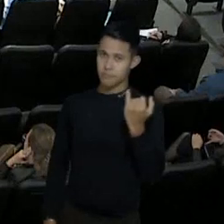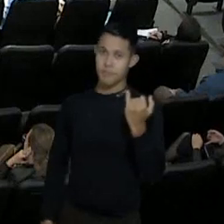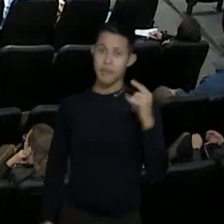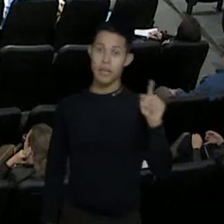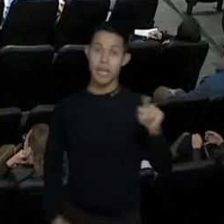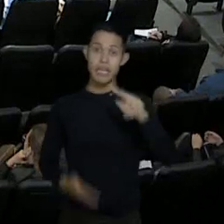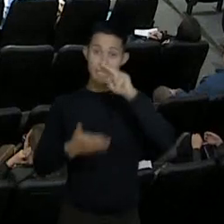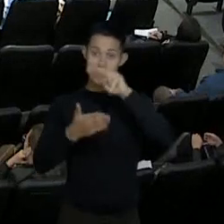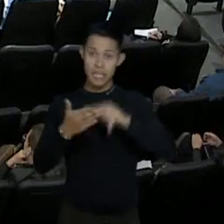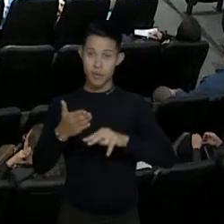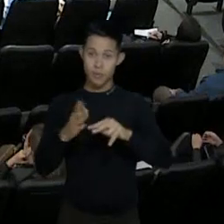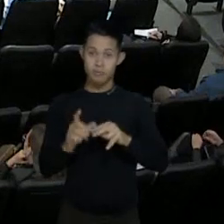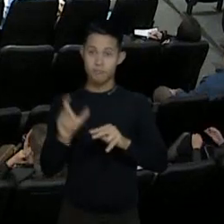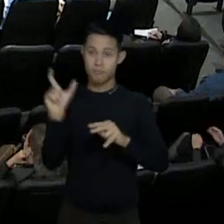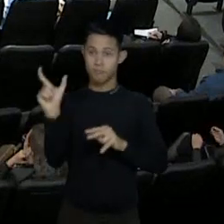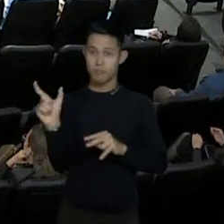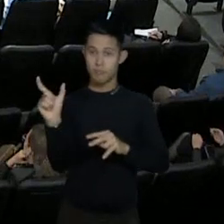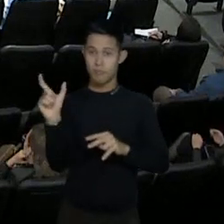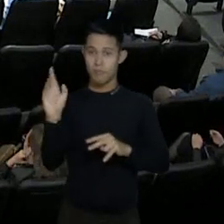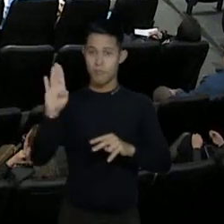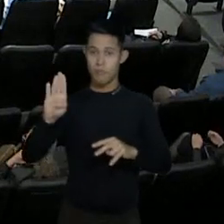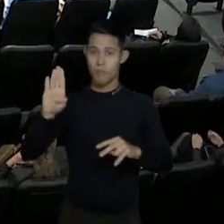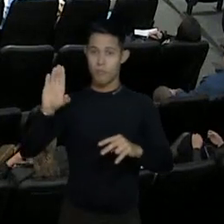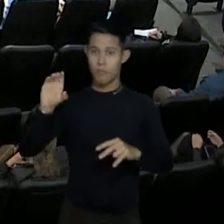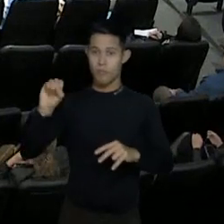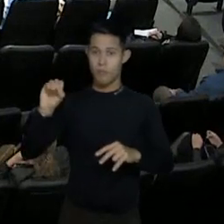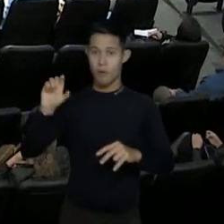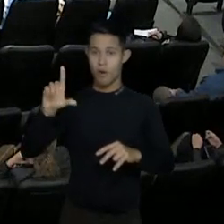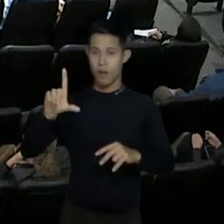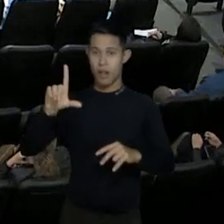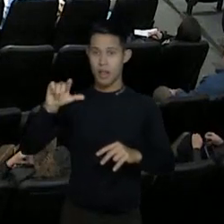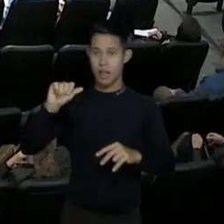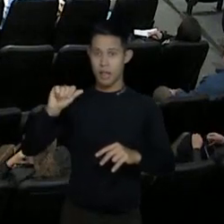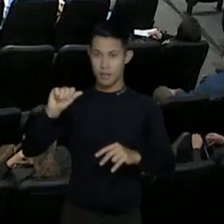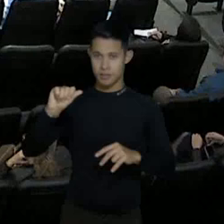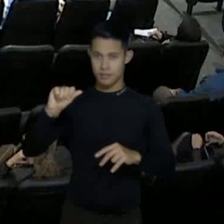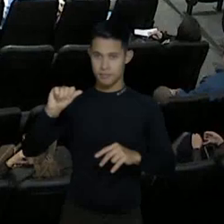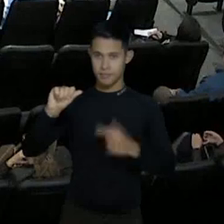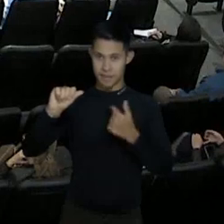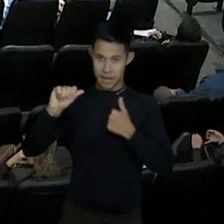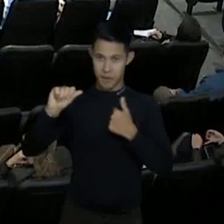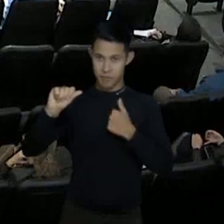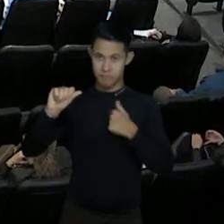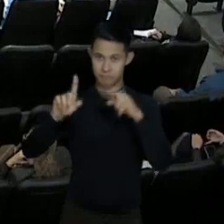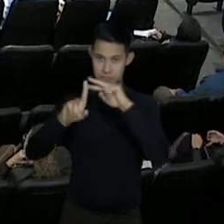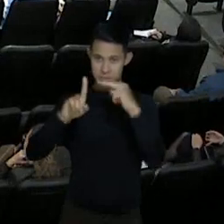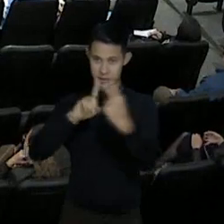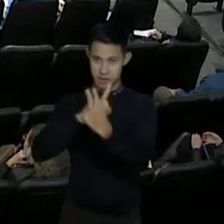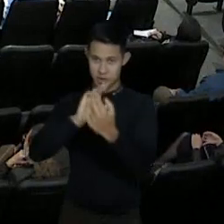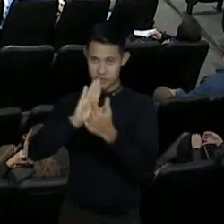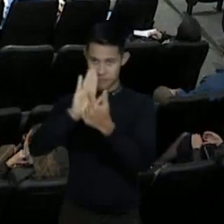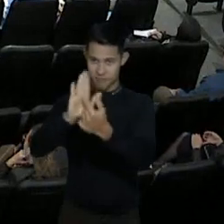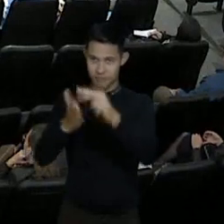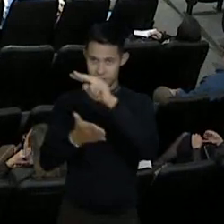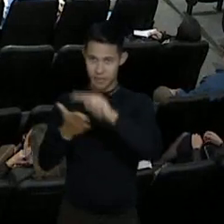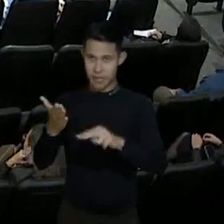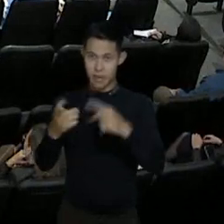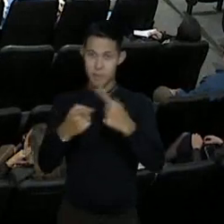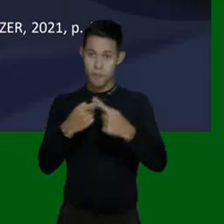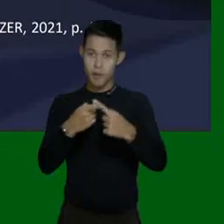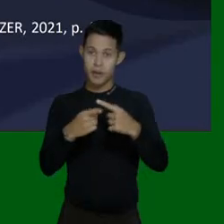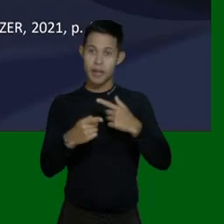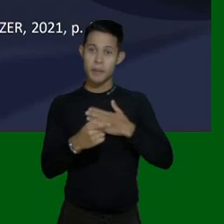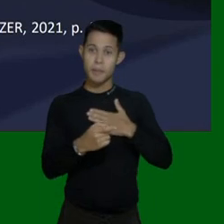bola quando ele conseguiu ler eu tô trazendo a perspectiva da Leitura Porque toda a minha pesquisa mais